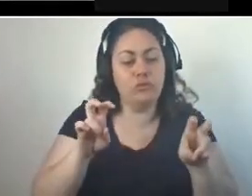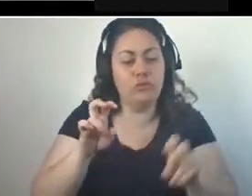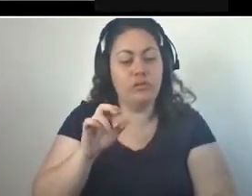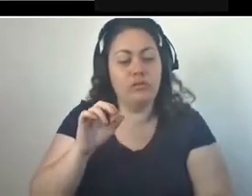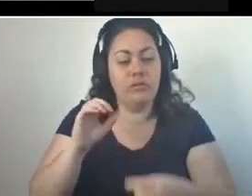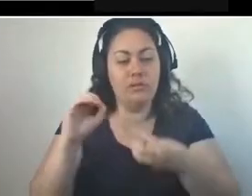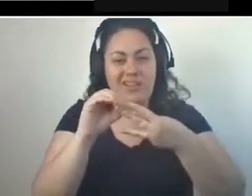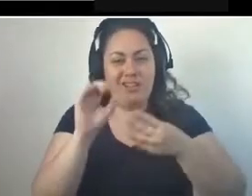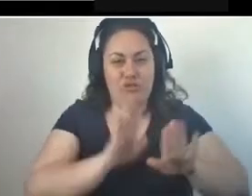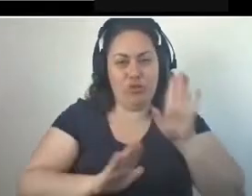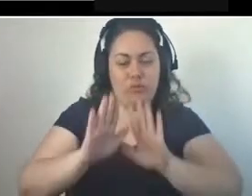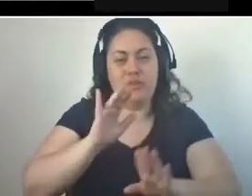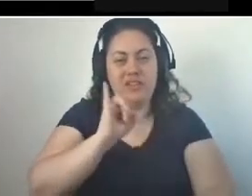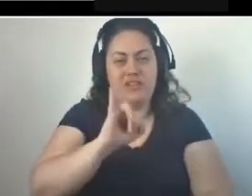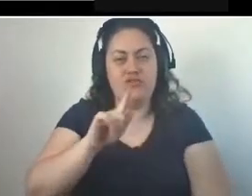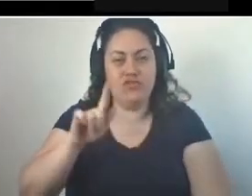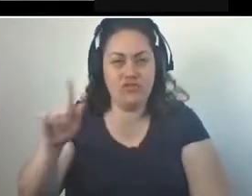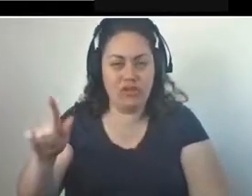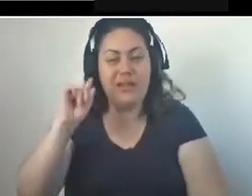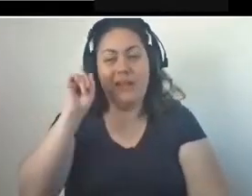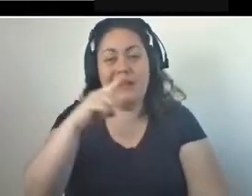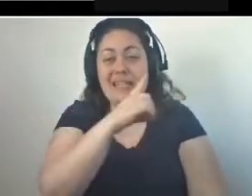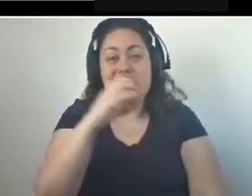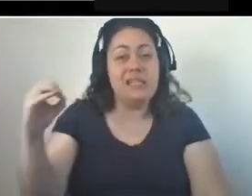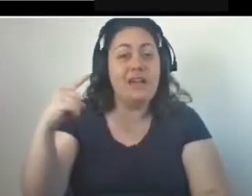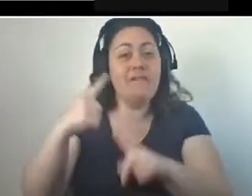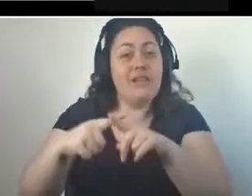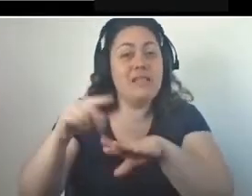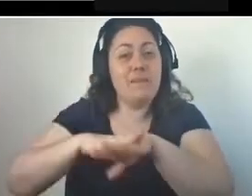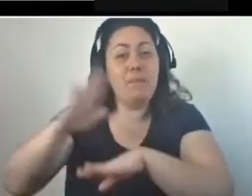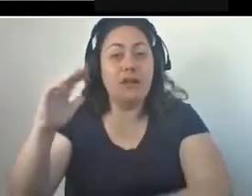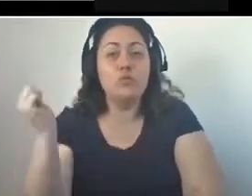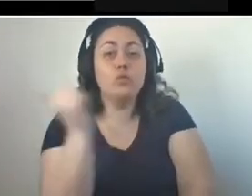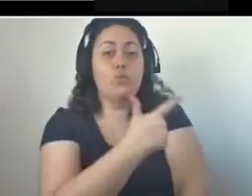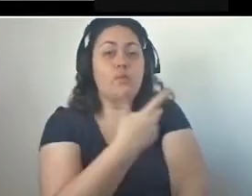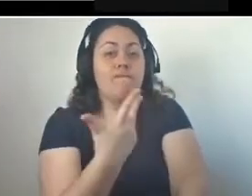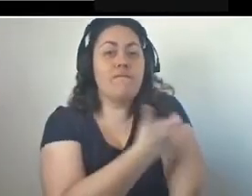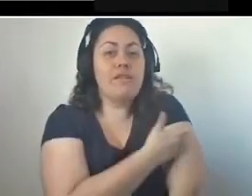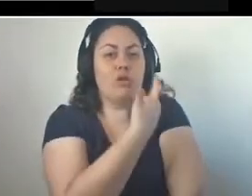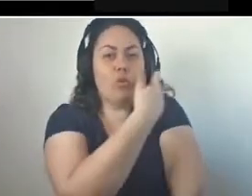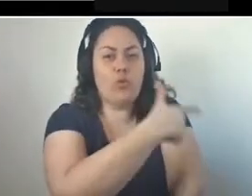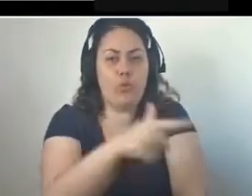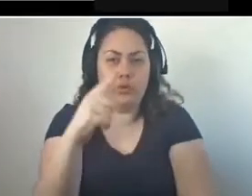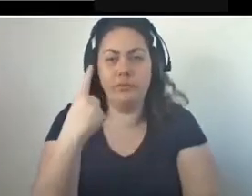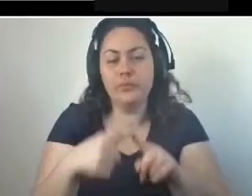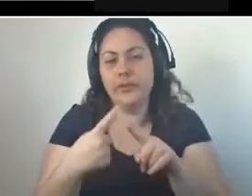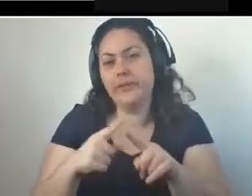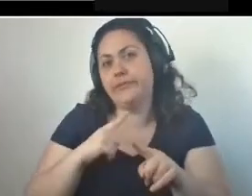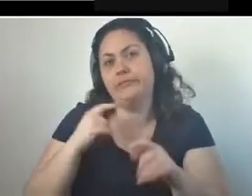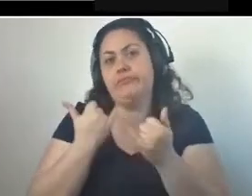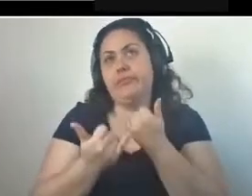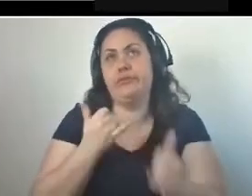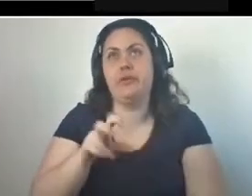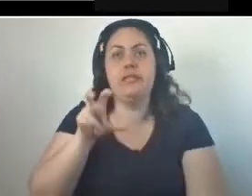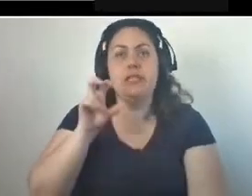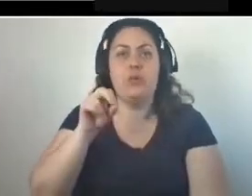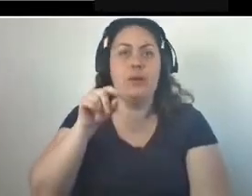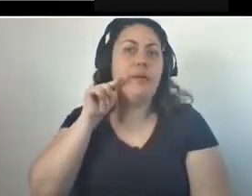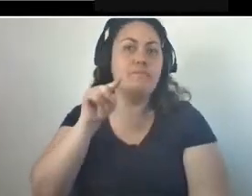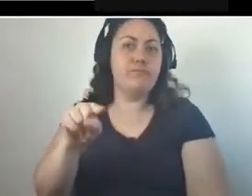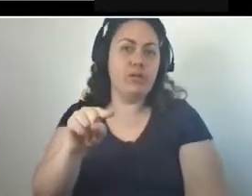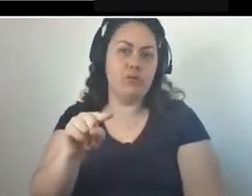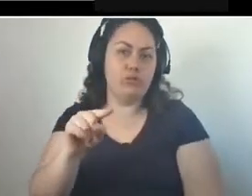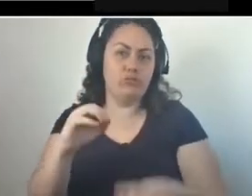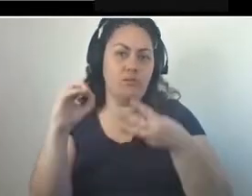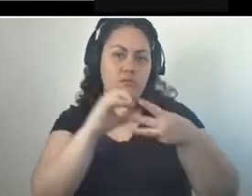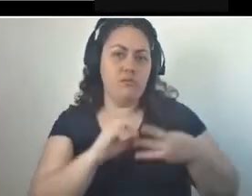100 vezes maior que a das outras, tá? É impressionante. Aqui tu tem um título de 50.000 de anticorpos, eu nunca vi um negócio assim.